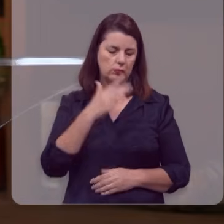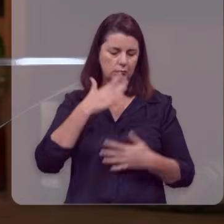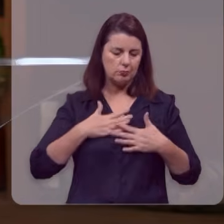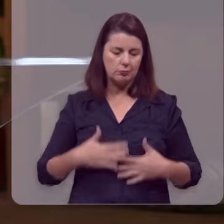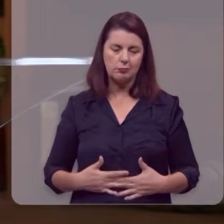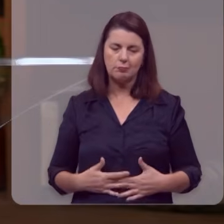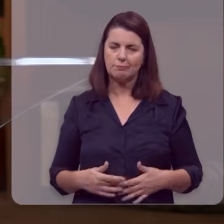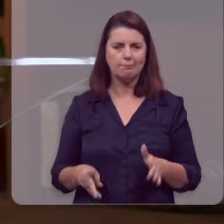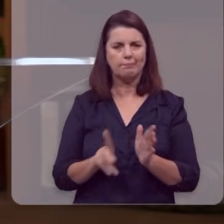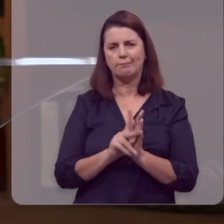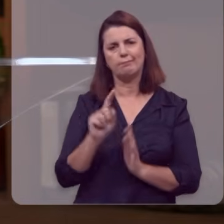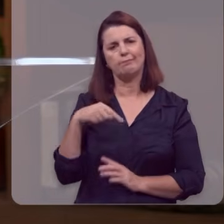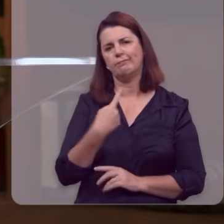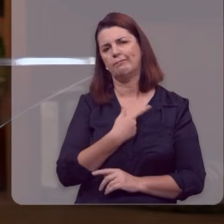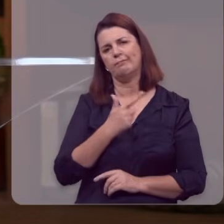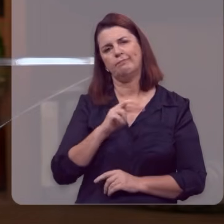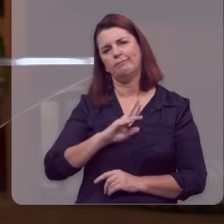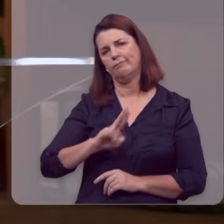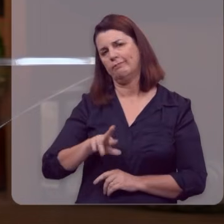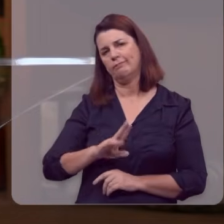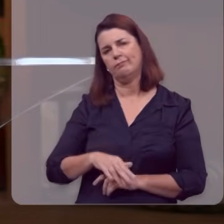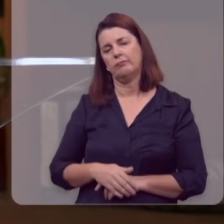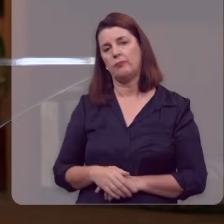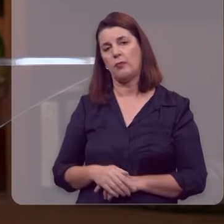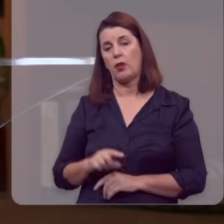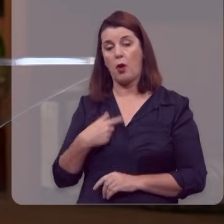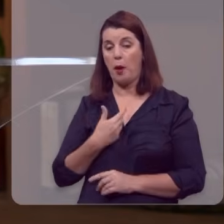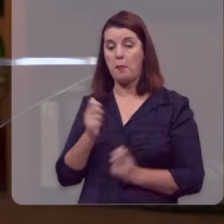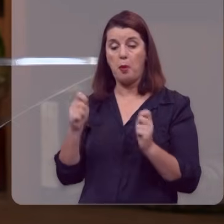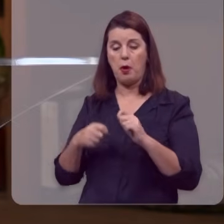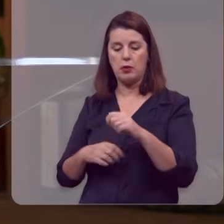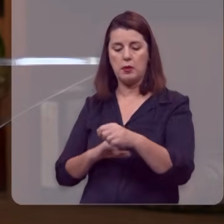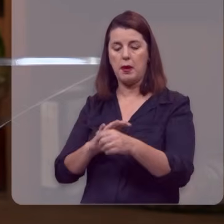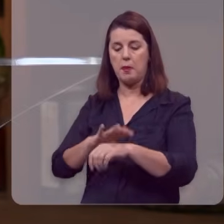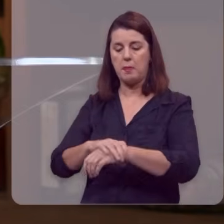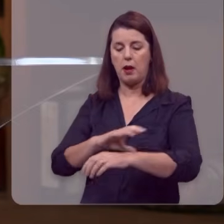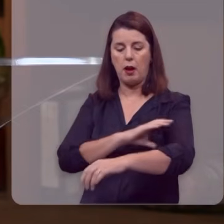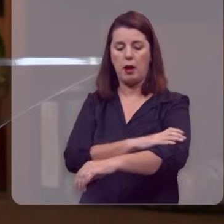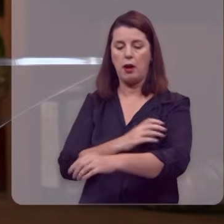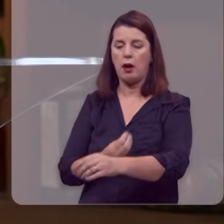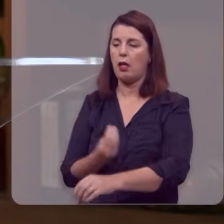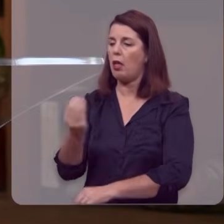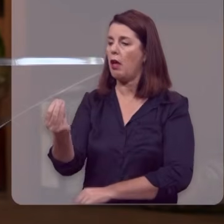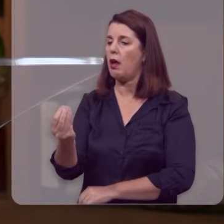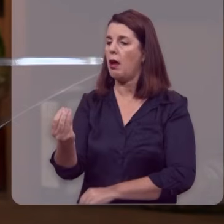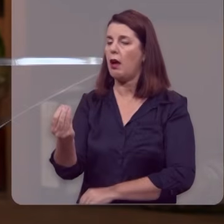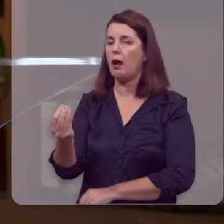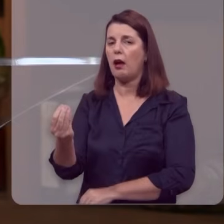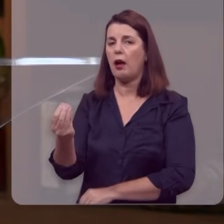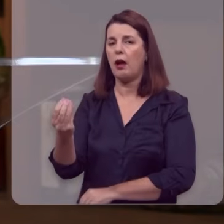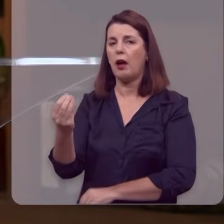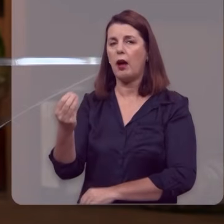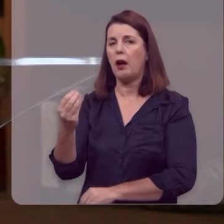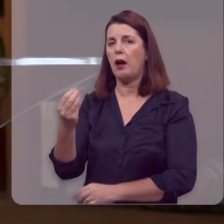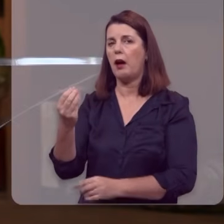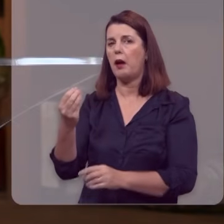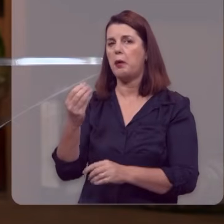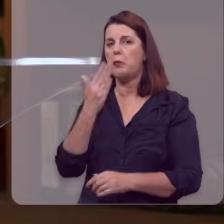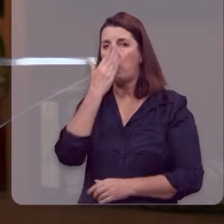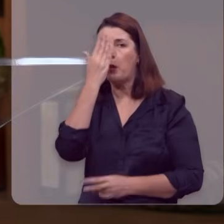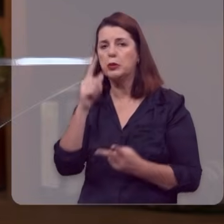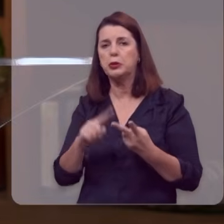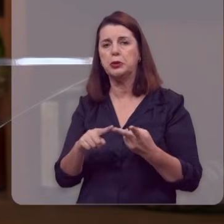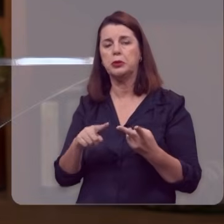nos pertence. Paulo diz que nós não podemos pegar os membros do nosso corpo e entregá-lo à